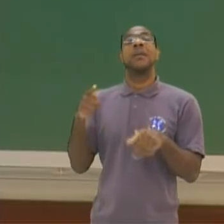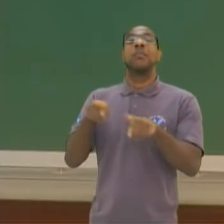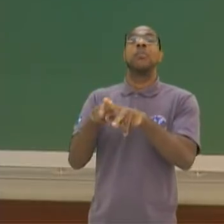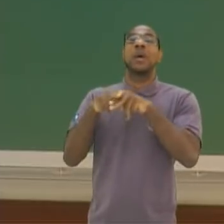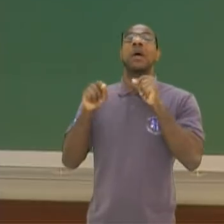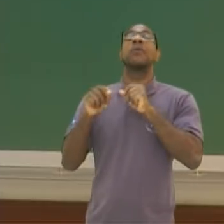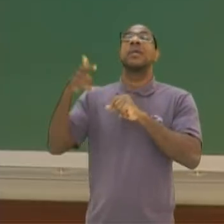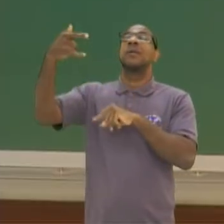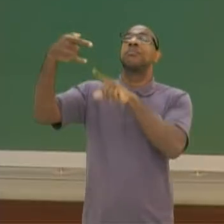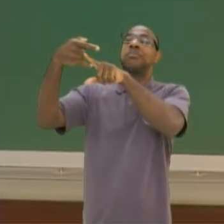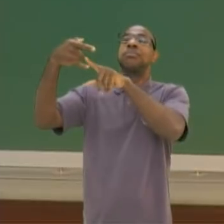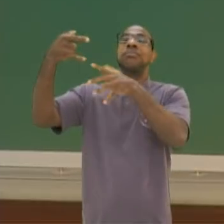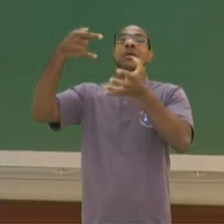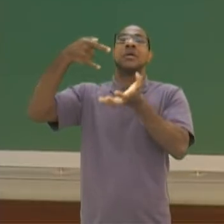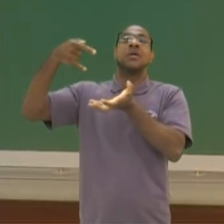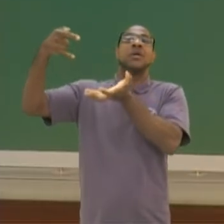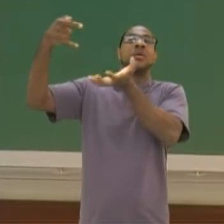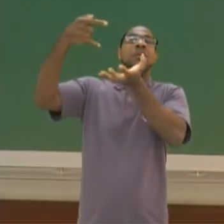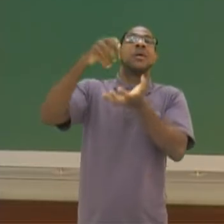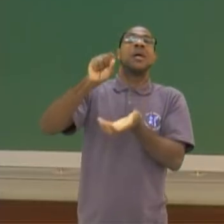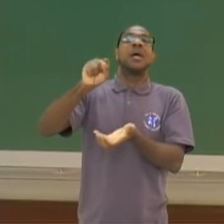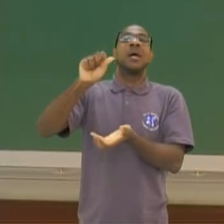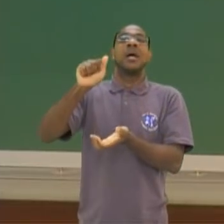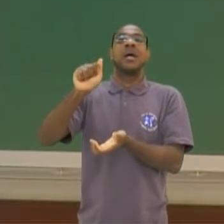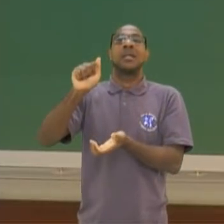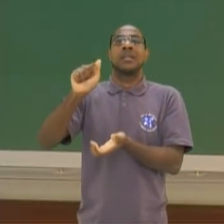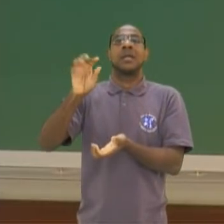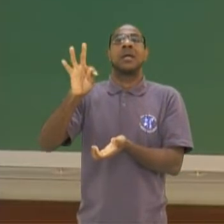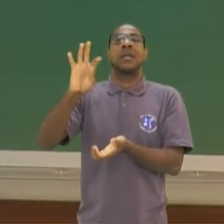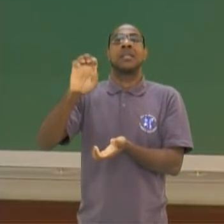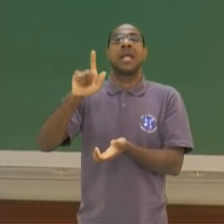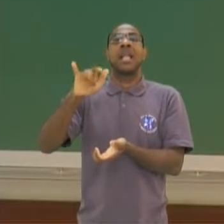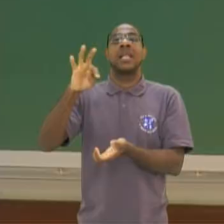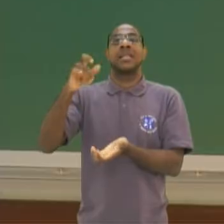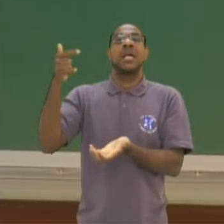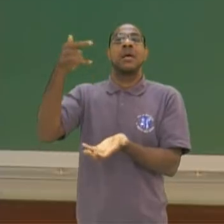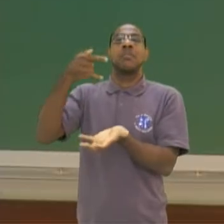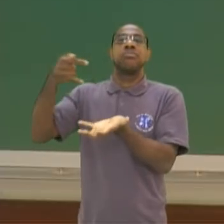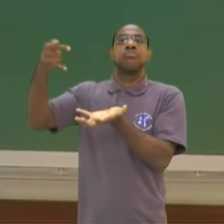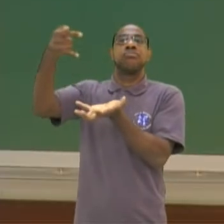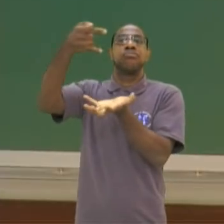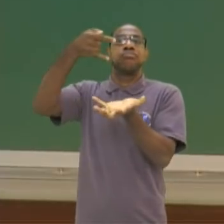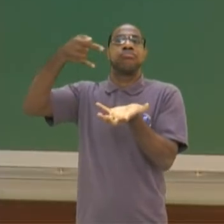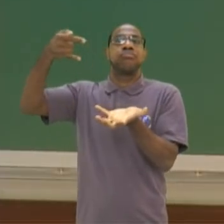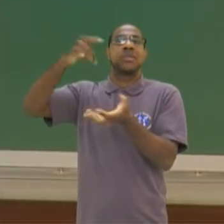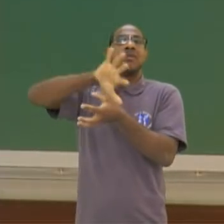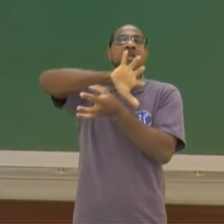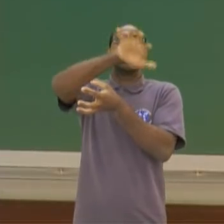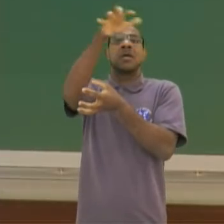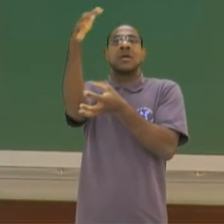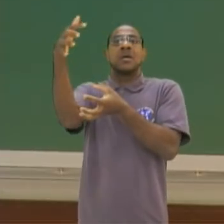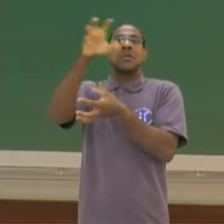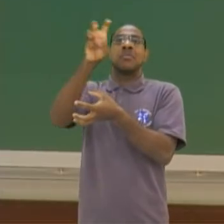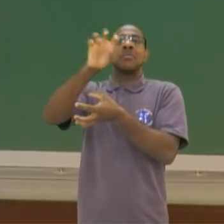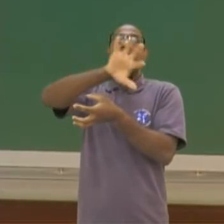ficam viajando, que eles ficam nessa região chamada de exosfera.